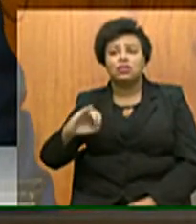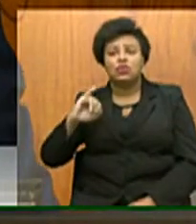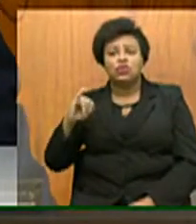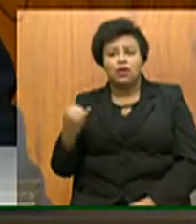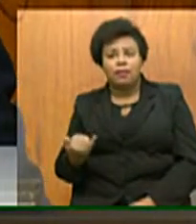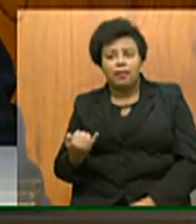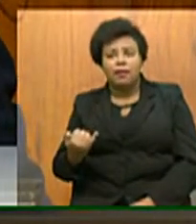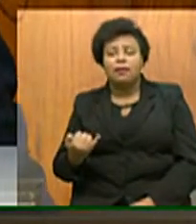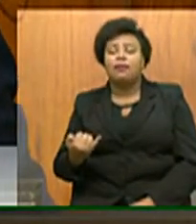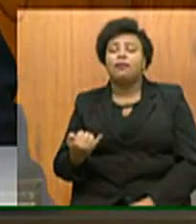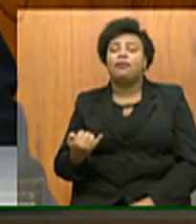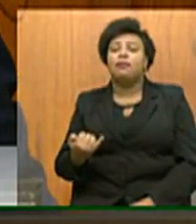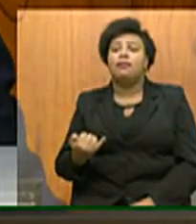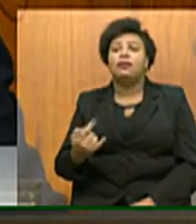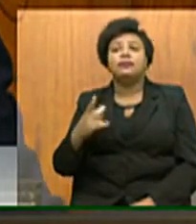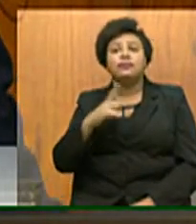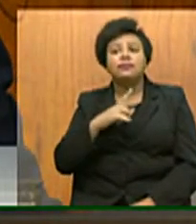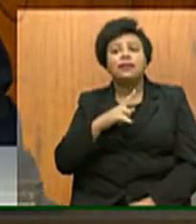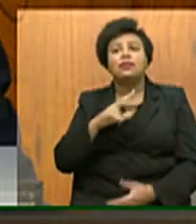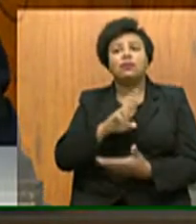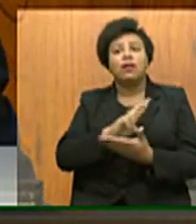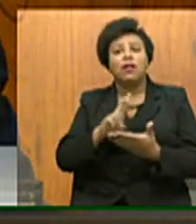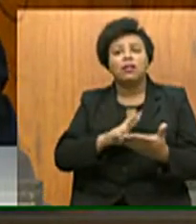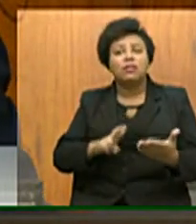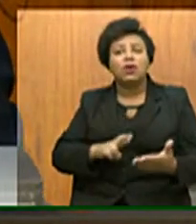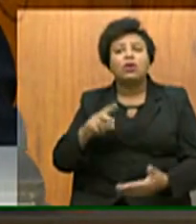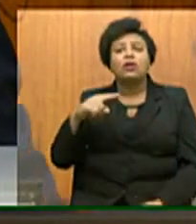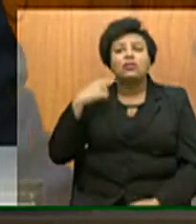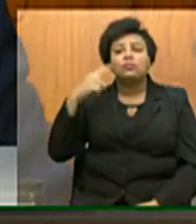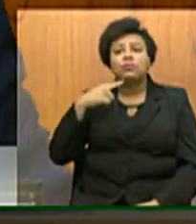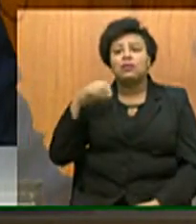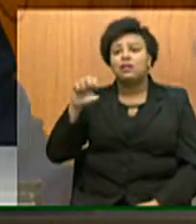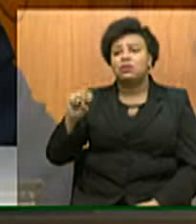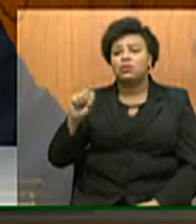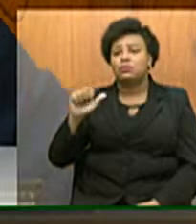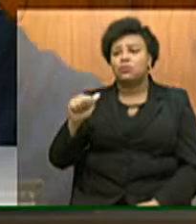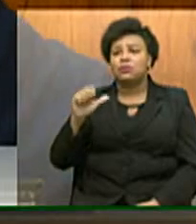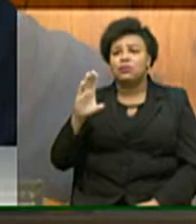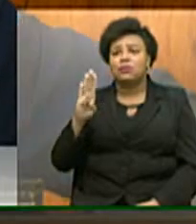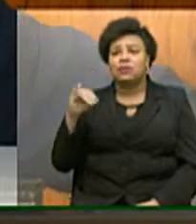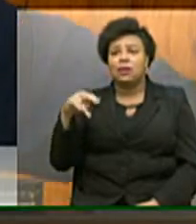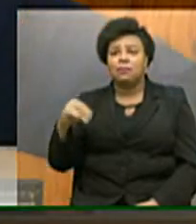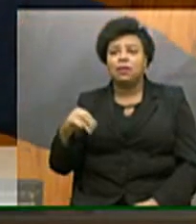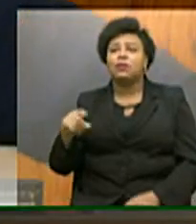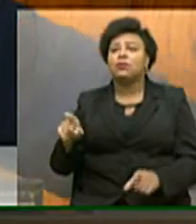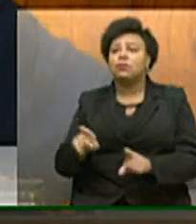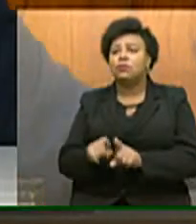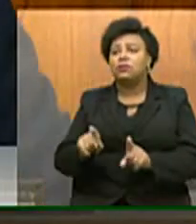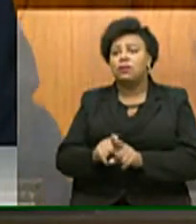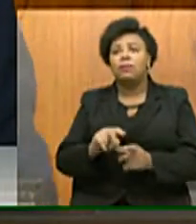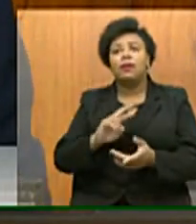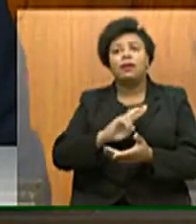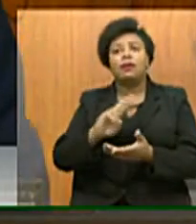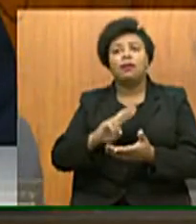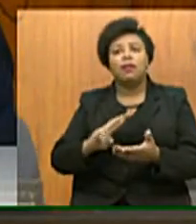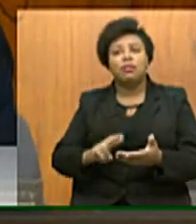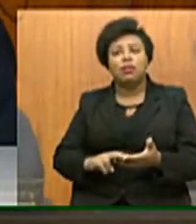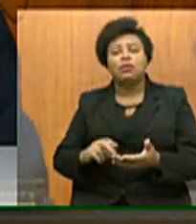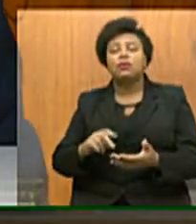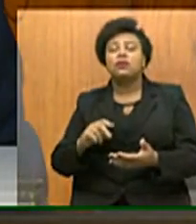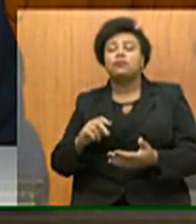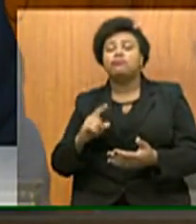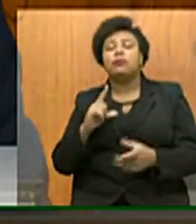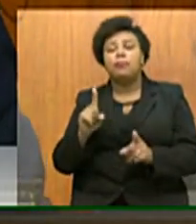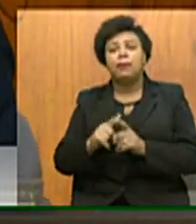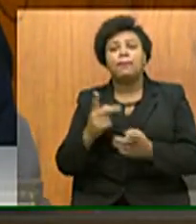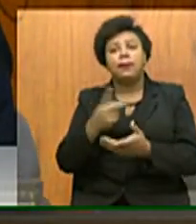Justiça, tendo como relator o deputado Elisandro Sabino, também com parecer favorável da Comissão de Educação, Cultura, Ciência,